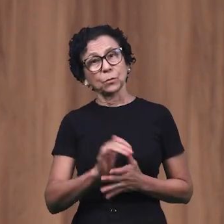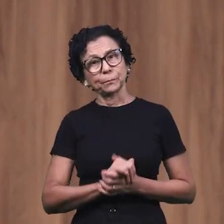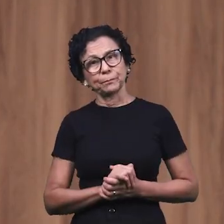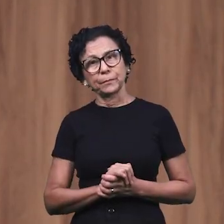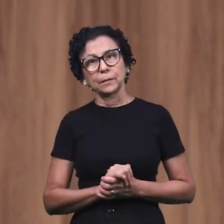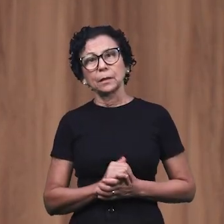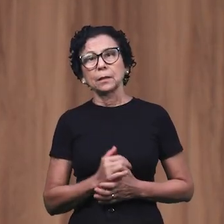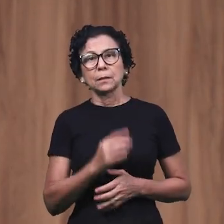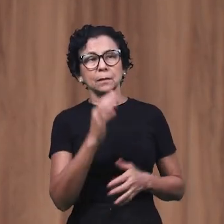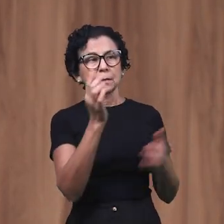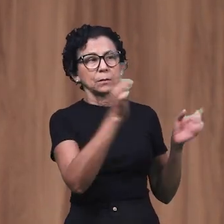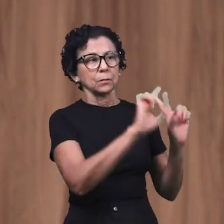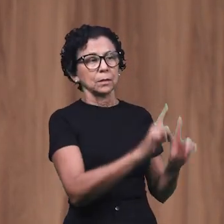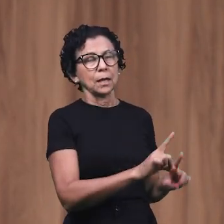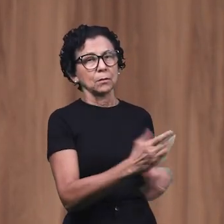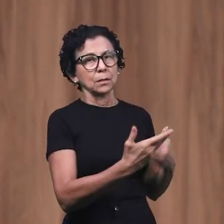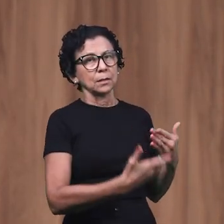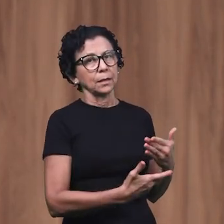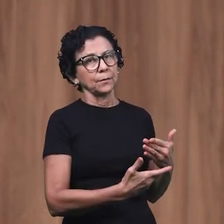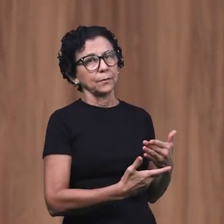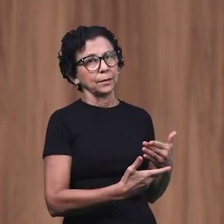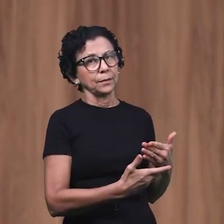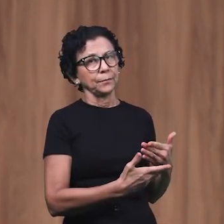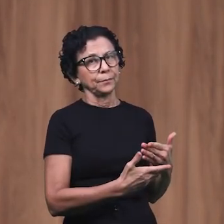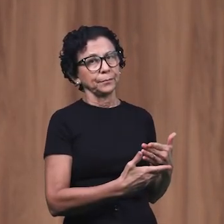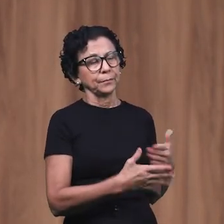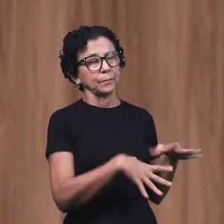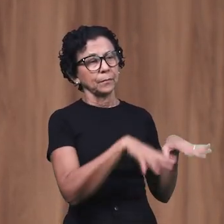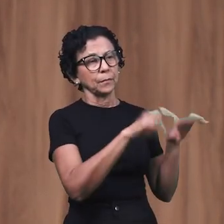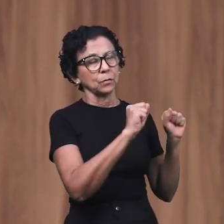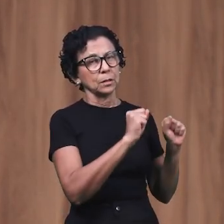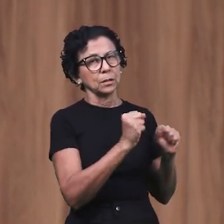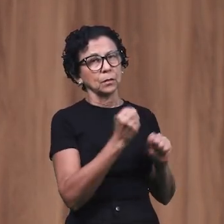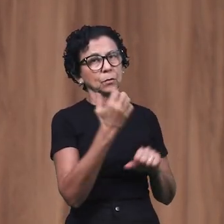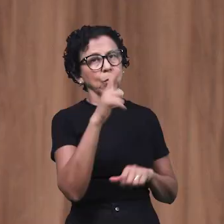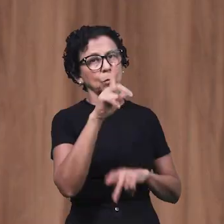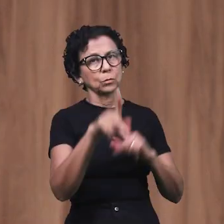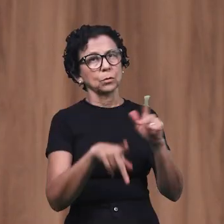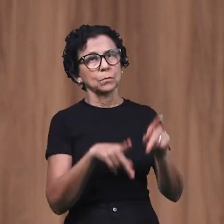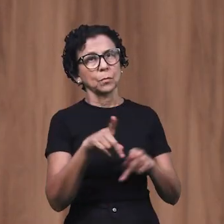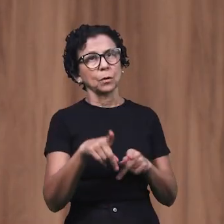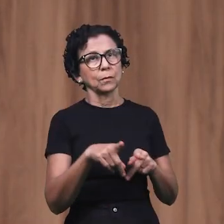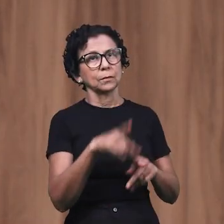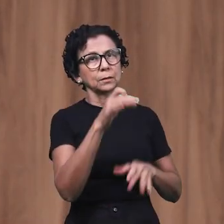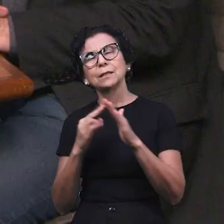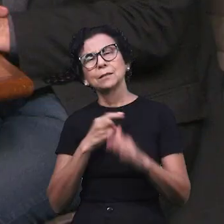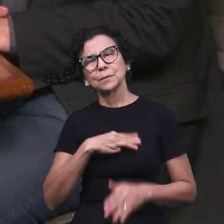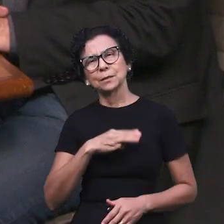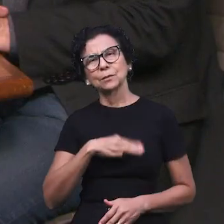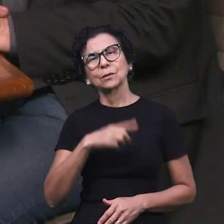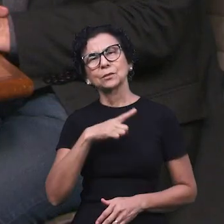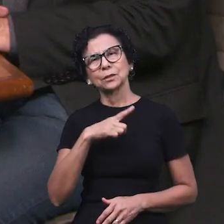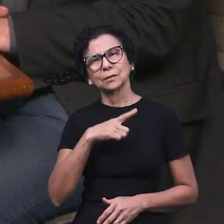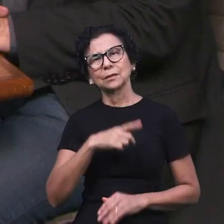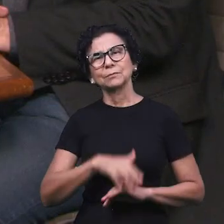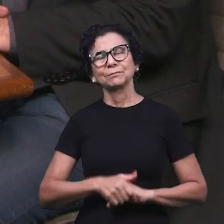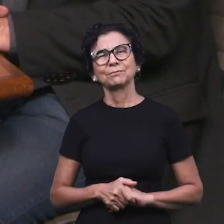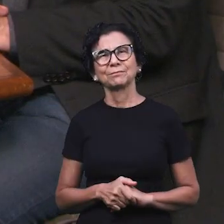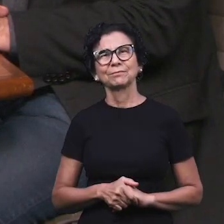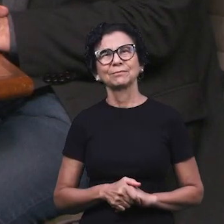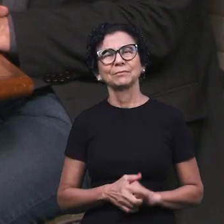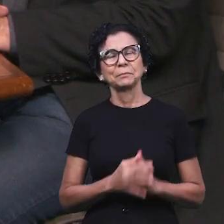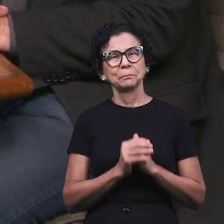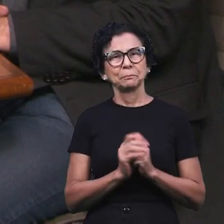mas se esquecessem do Senhor, o Senhor levantaria outros povos para trazer juízo sobre a vida deles, né? Amém, irmãos?